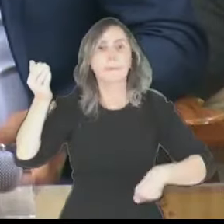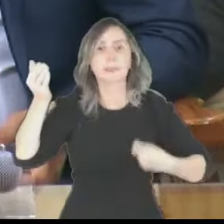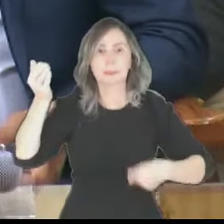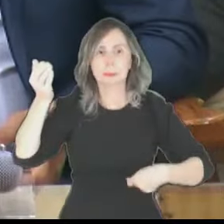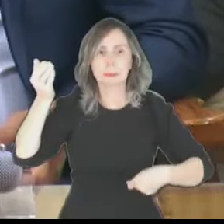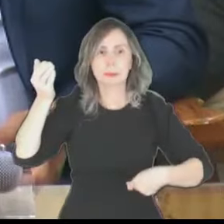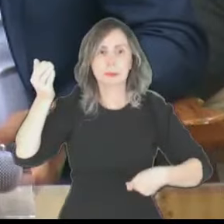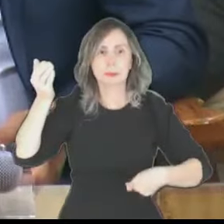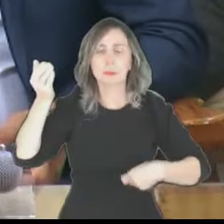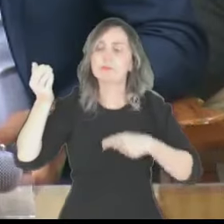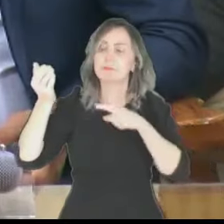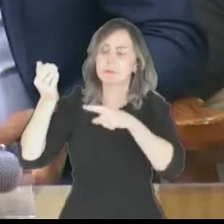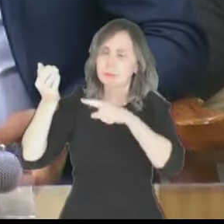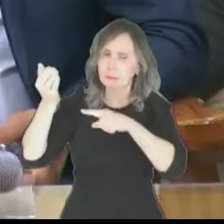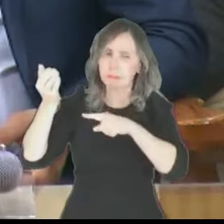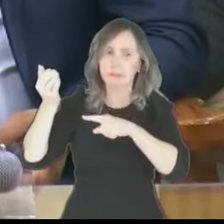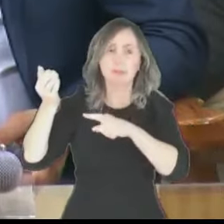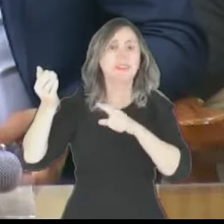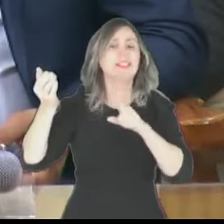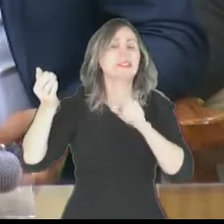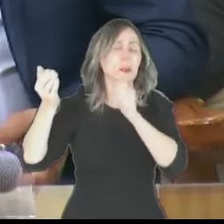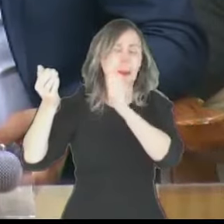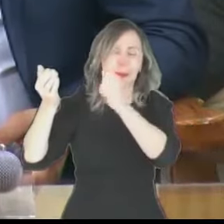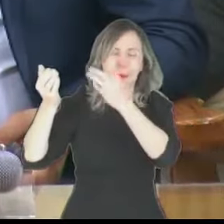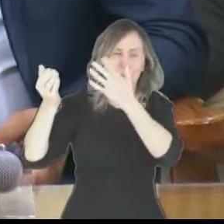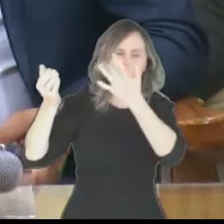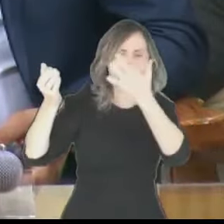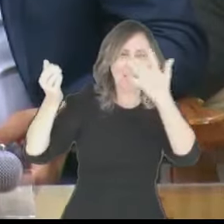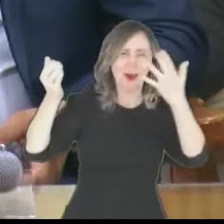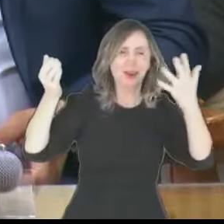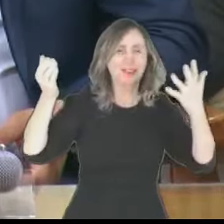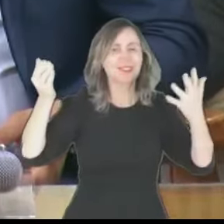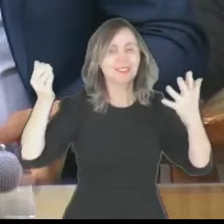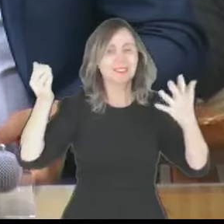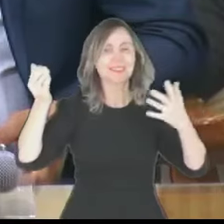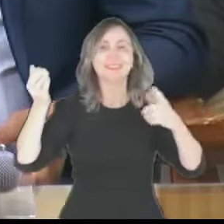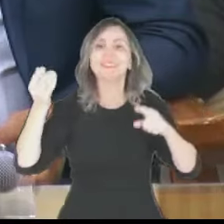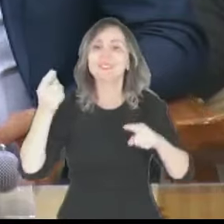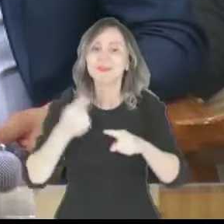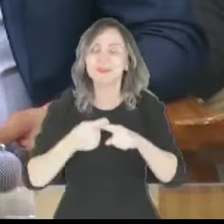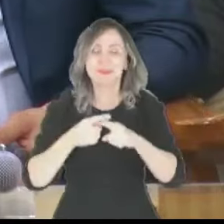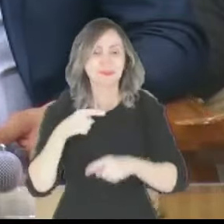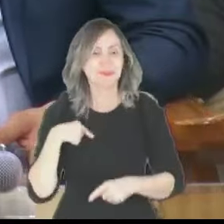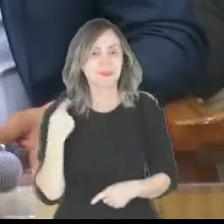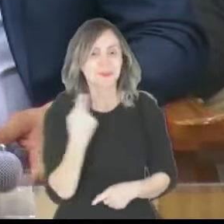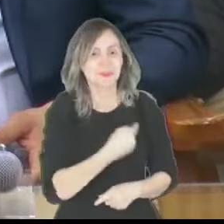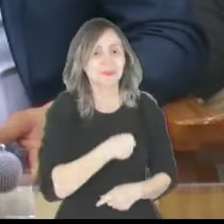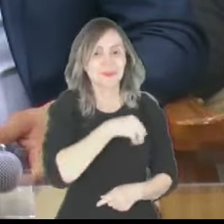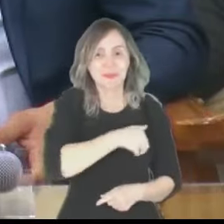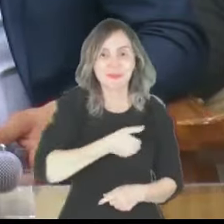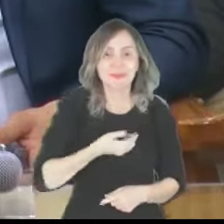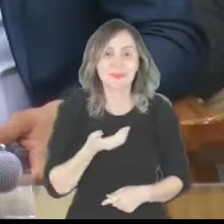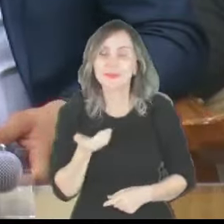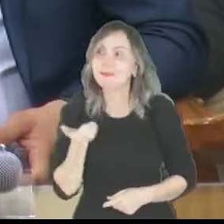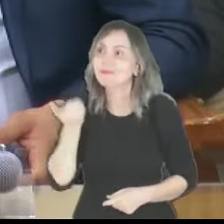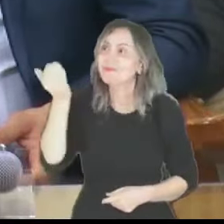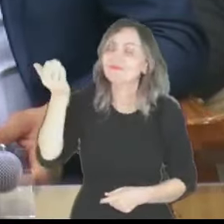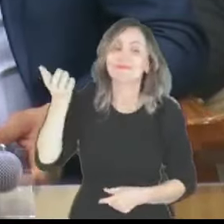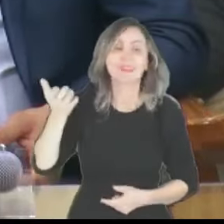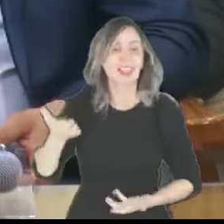a consagração a Deus, ela é gloriosa. Porque quando nós nos consagramos a Deus, nós servimos a Deus da